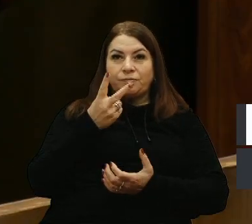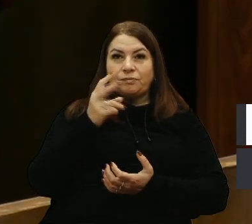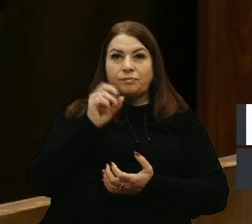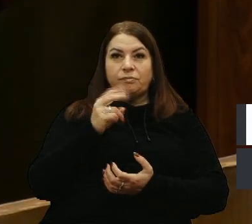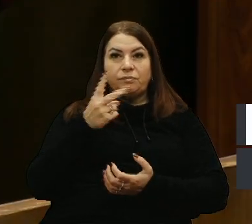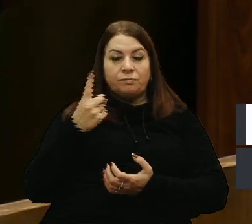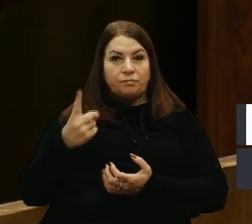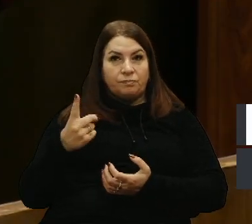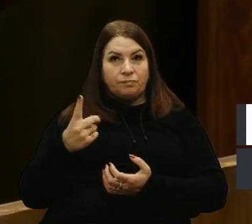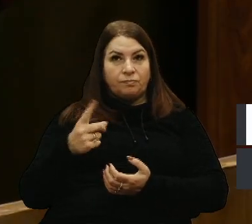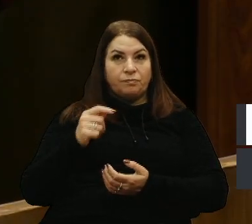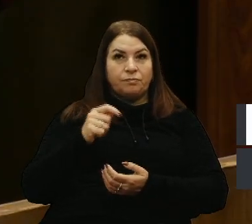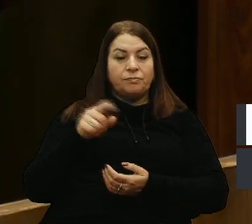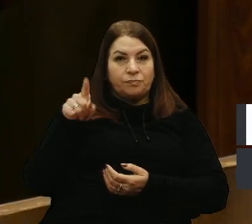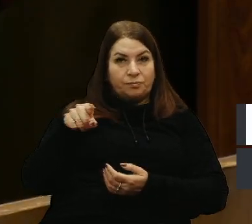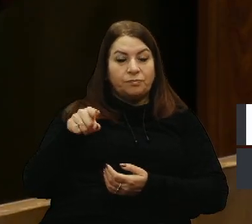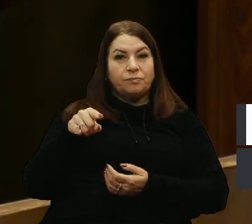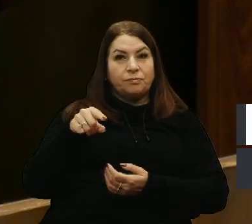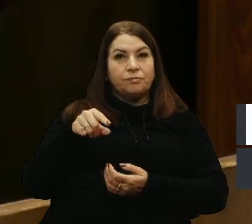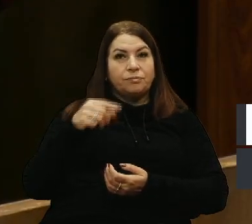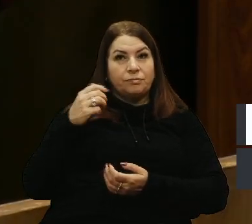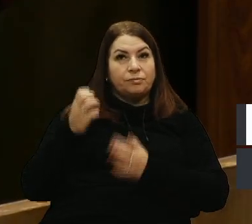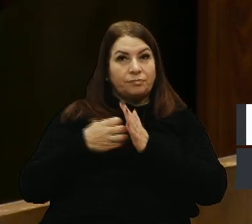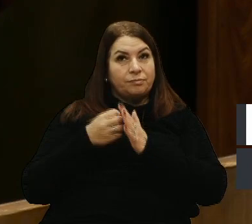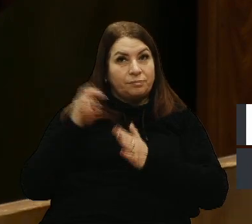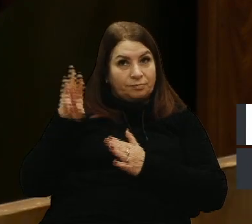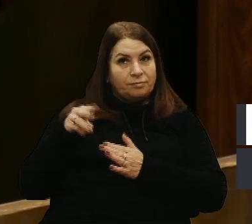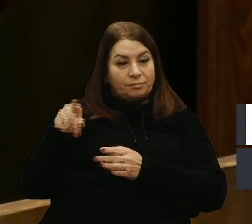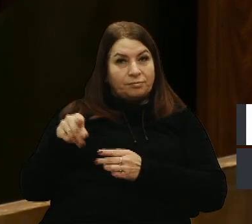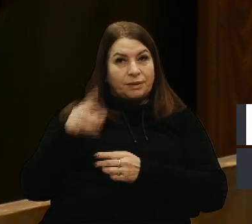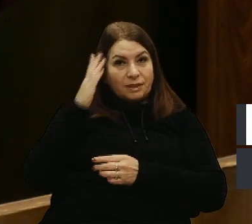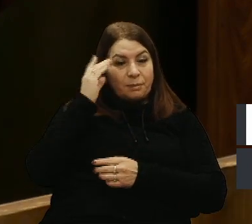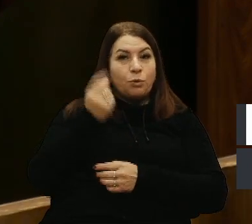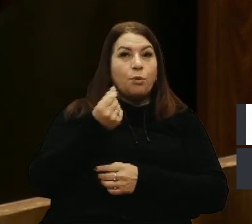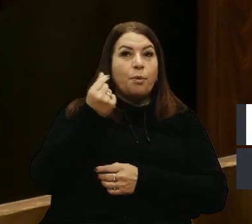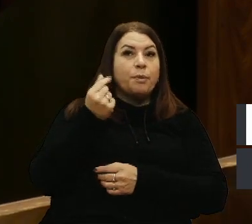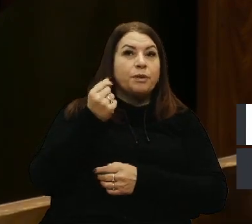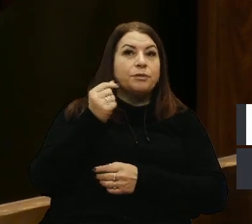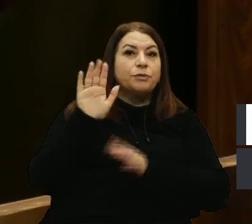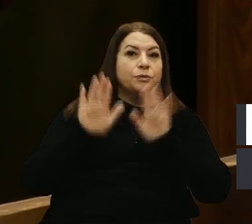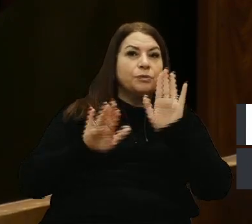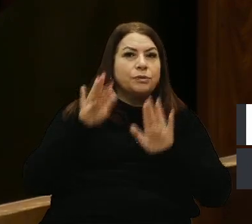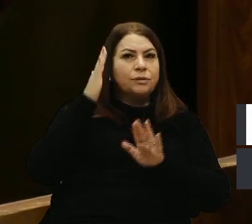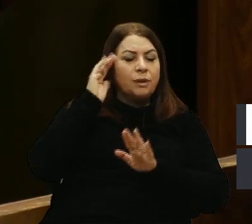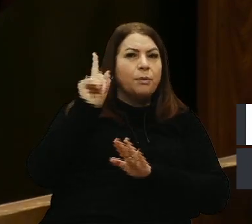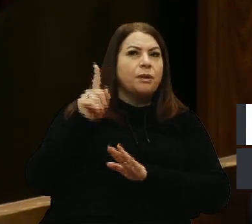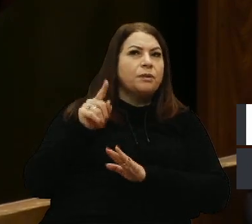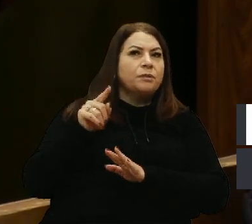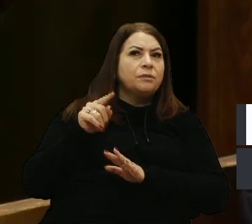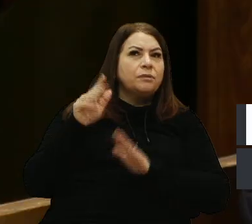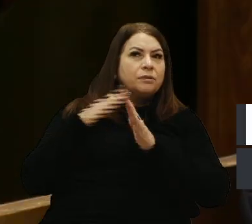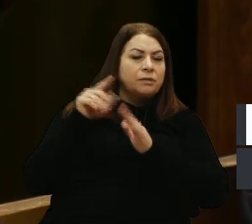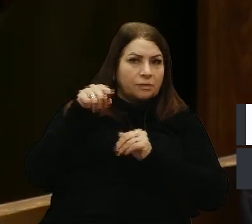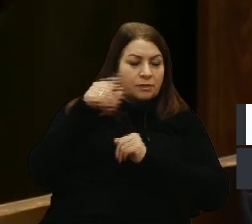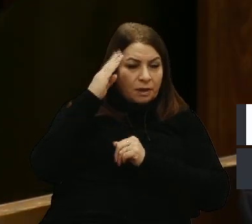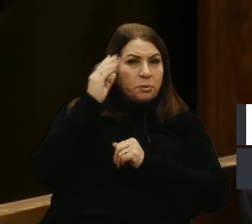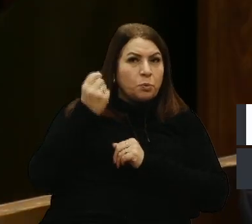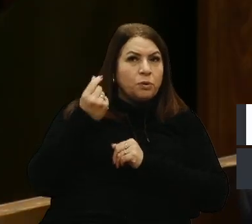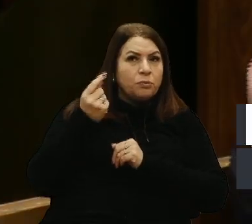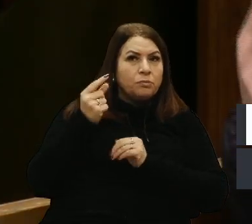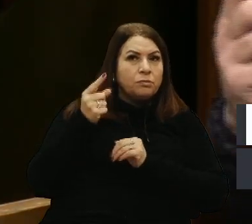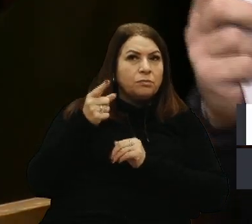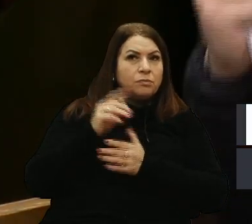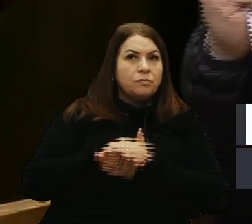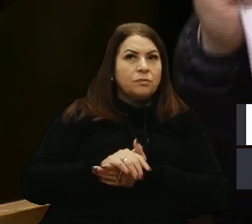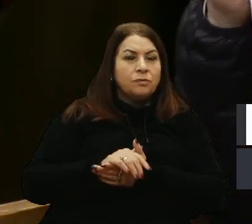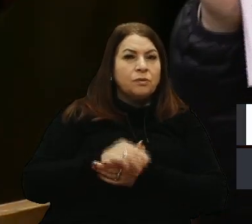2021 com a aviação Santa Teresa. Sabem qual é o preço que está no contrato que foi licitado? Alguém sabe? Você aí de casa, sabe quanto?